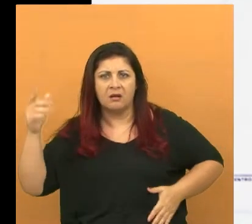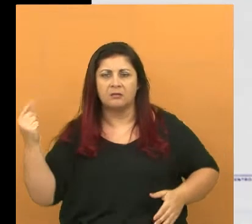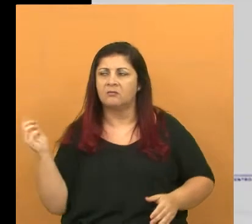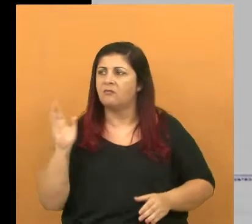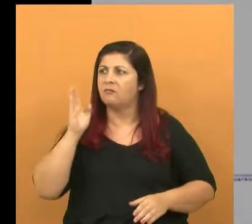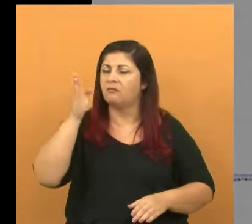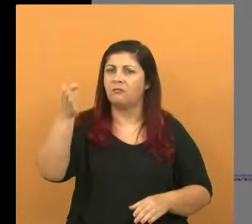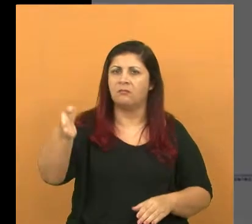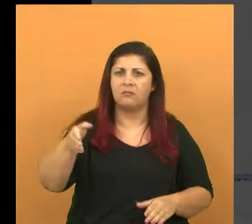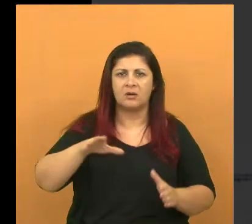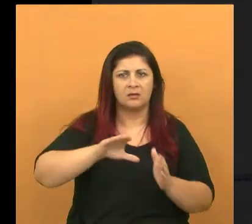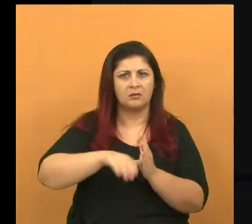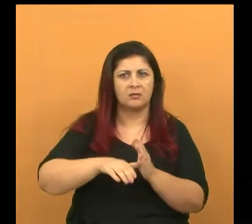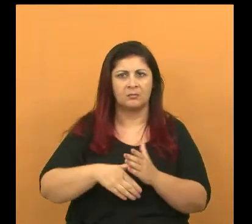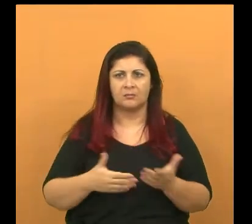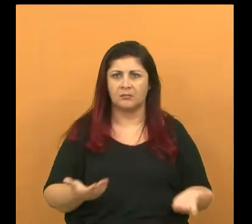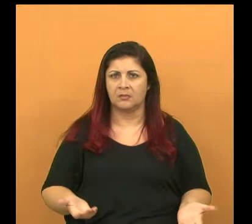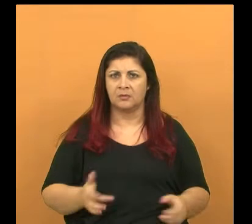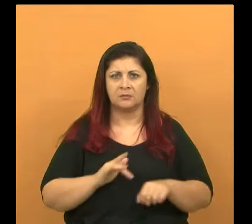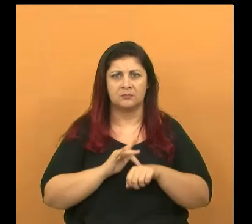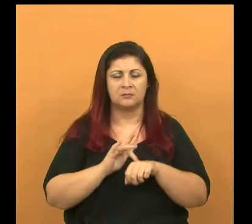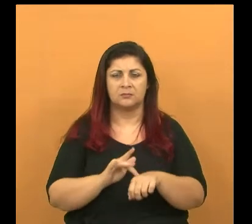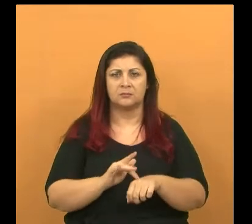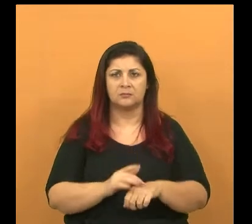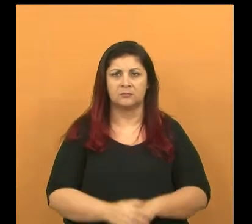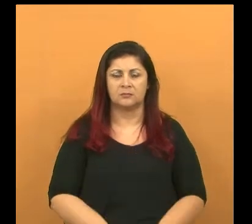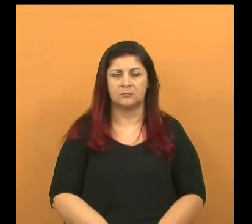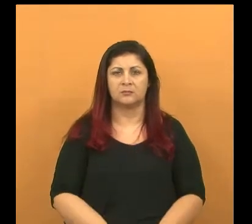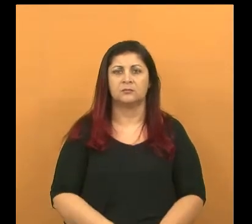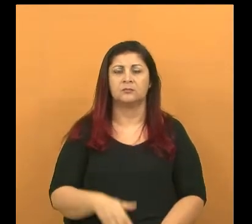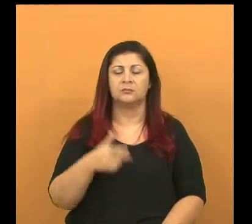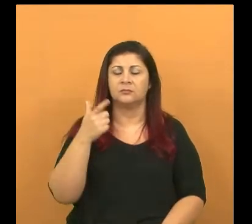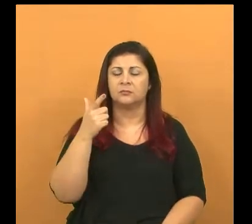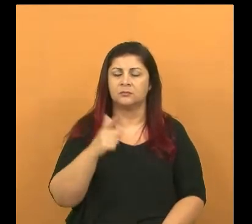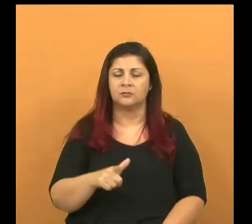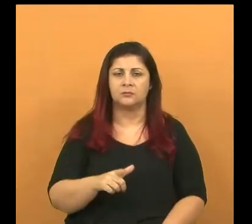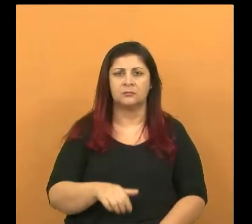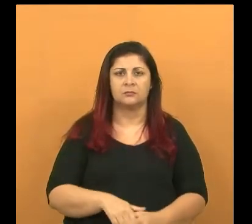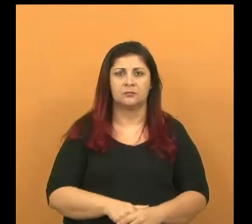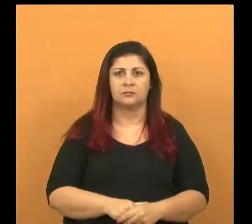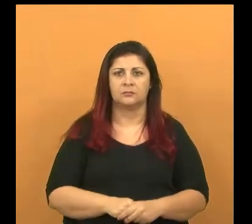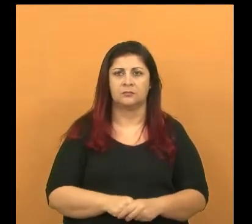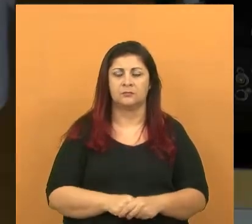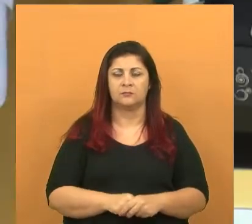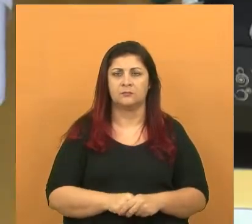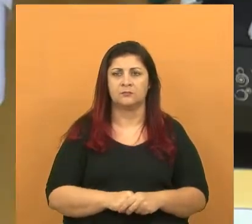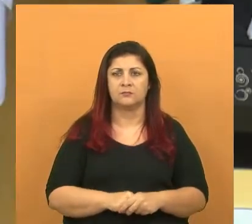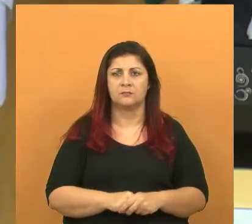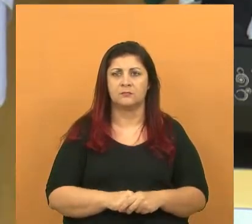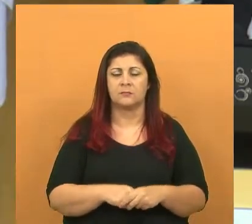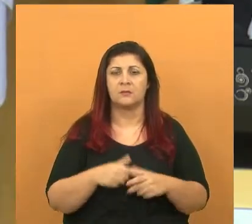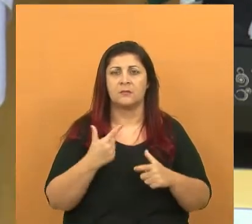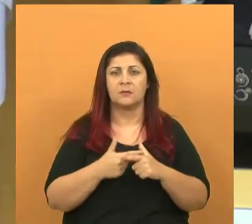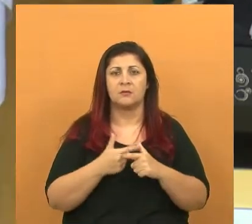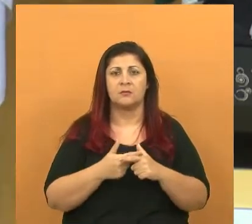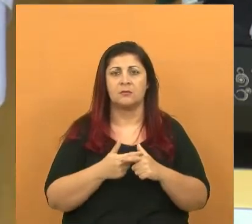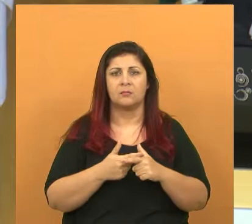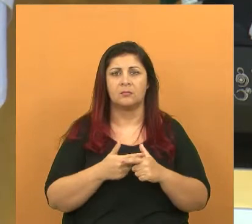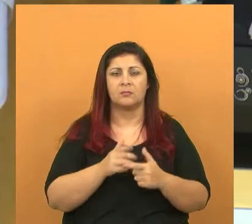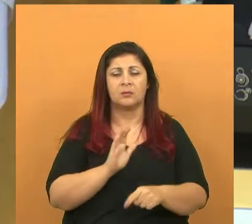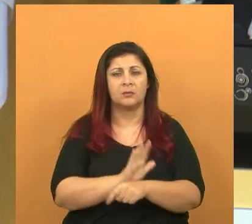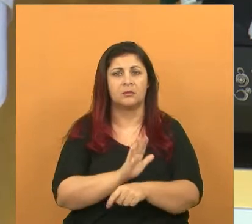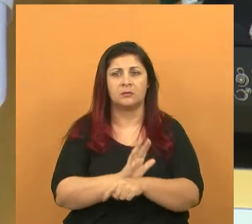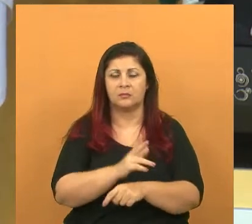é assaltaram mais uma vez essa importante instituição que tanto presta serviço pra